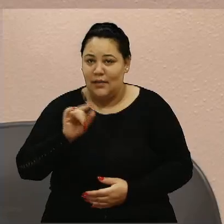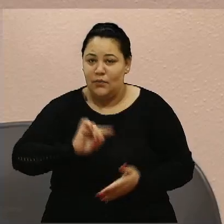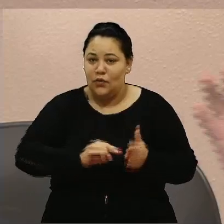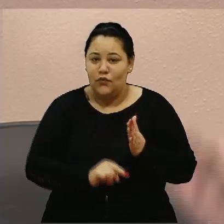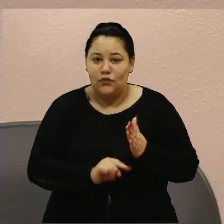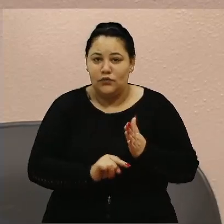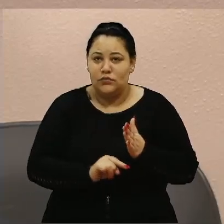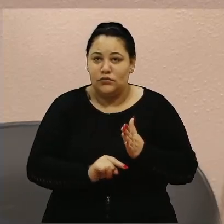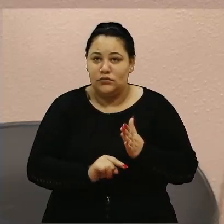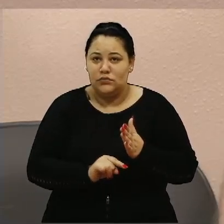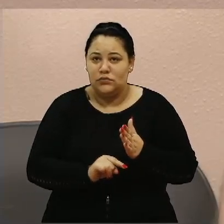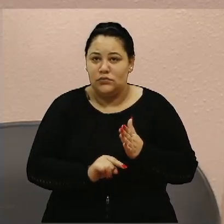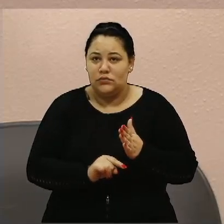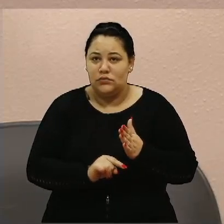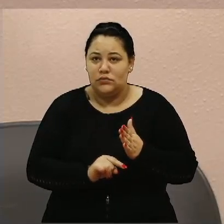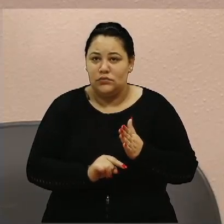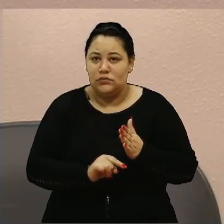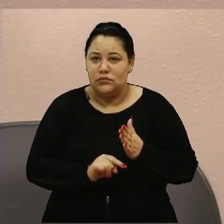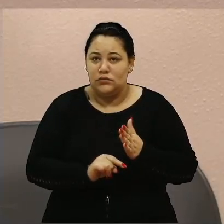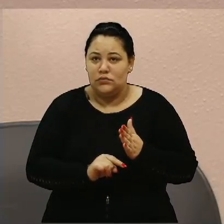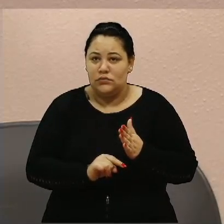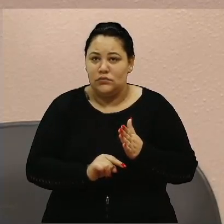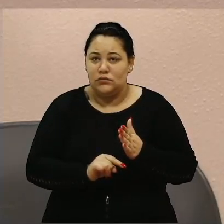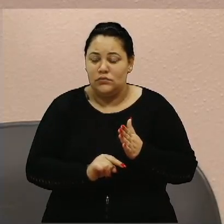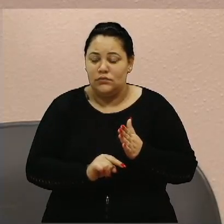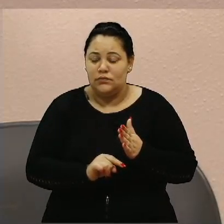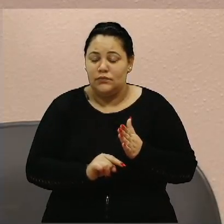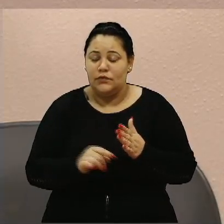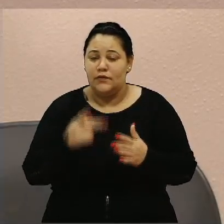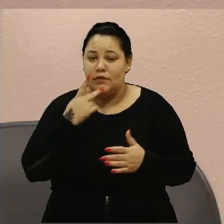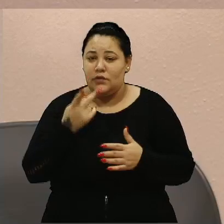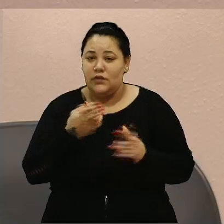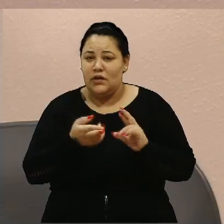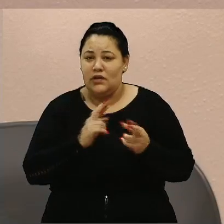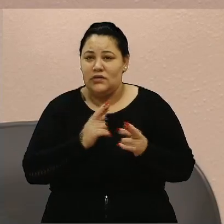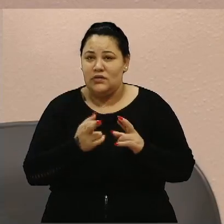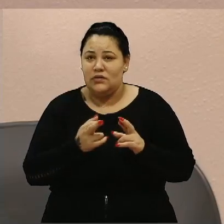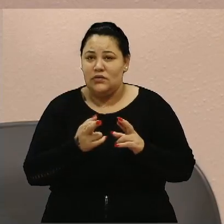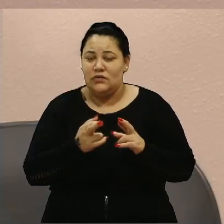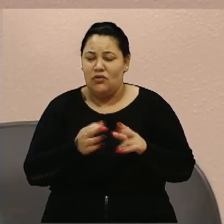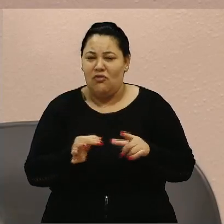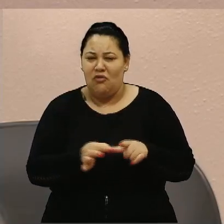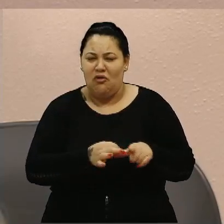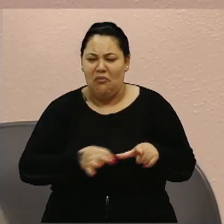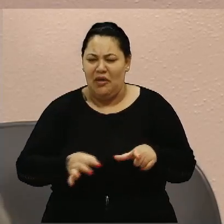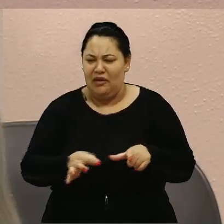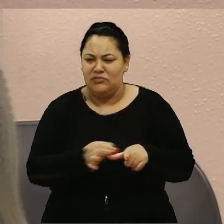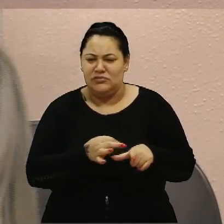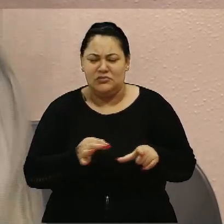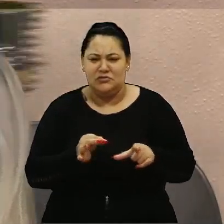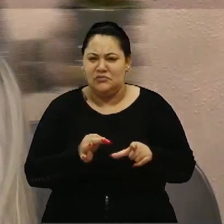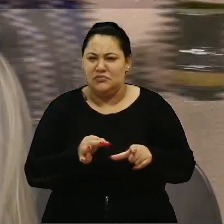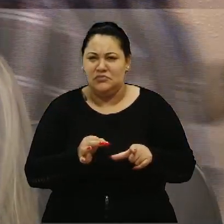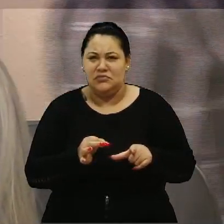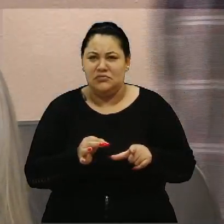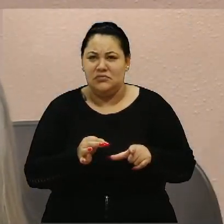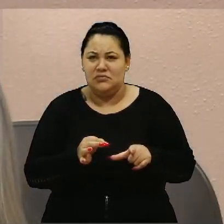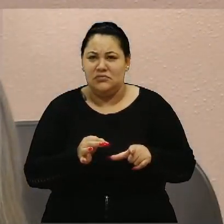tão somente isso. Quanto à questão do comércio, é